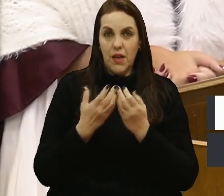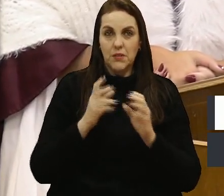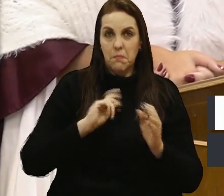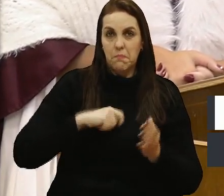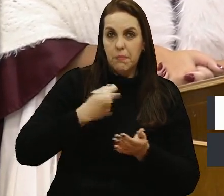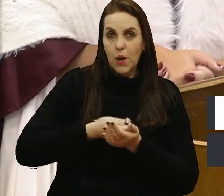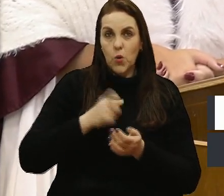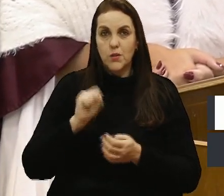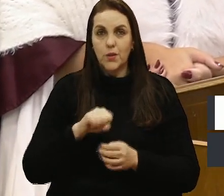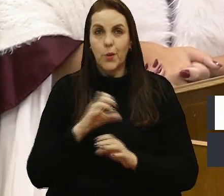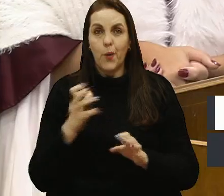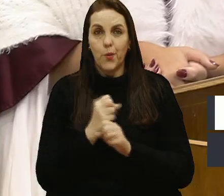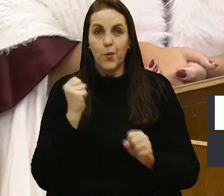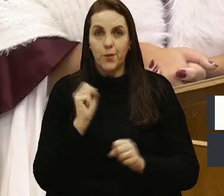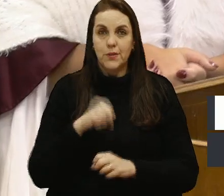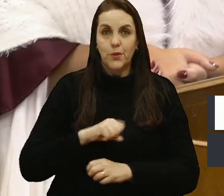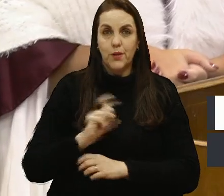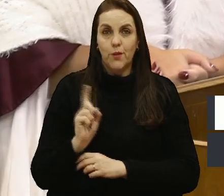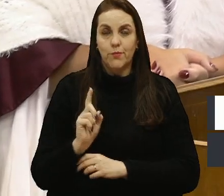um panorama geral da festa